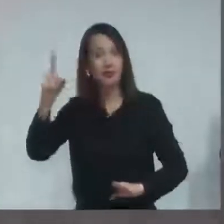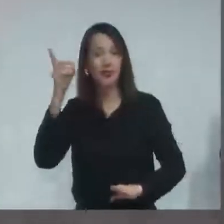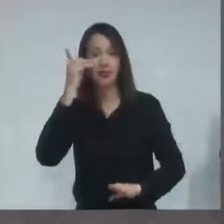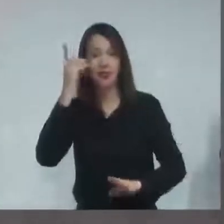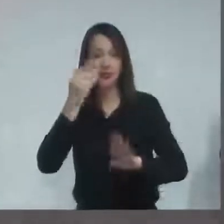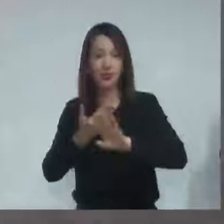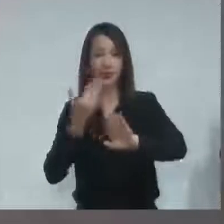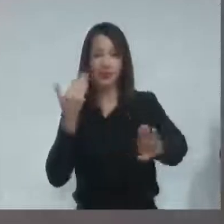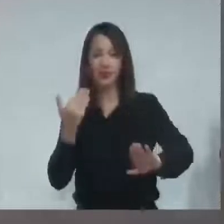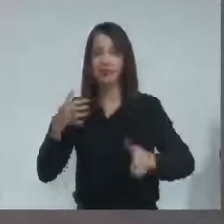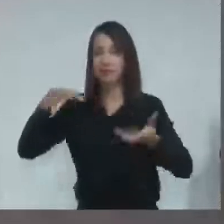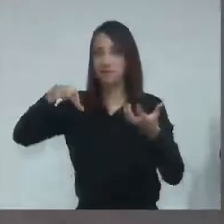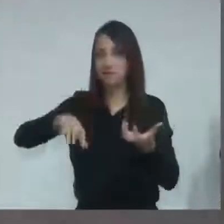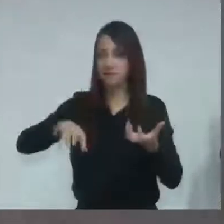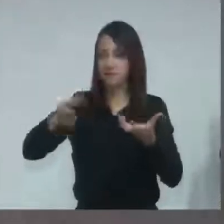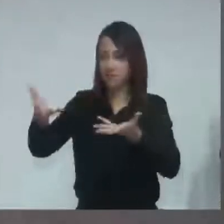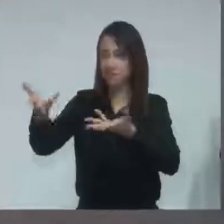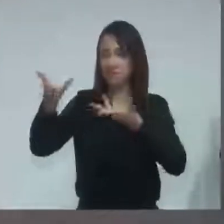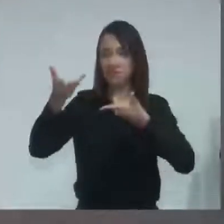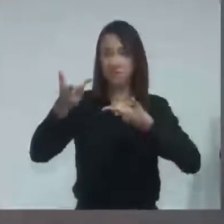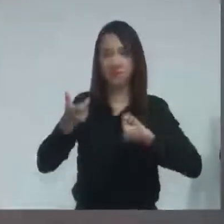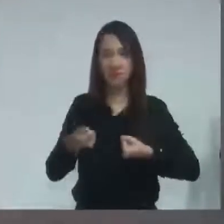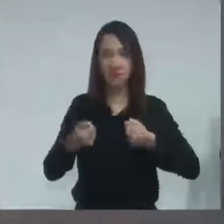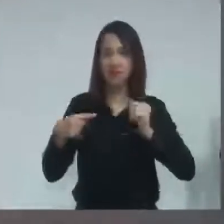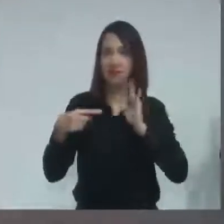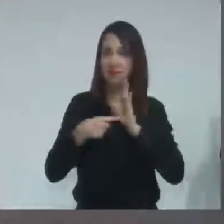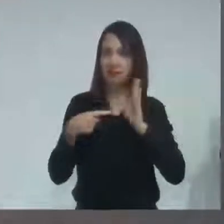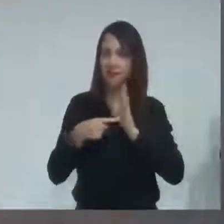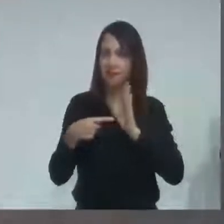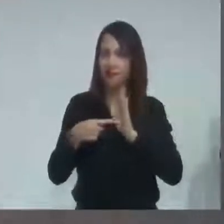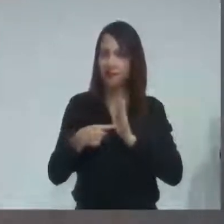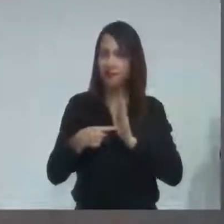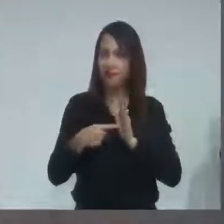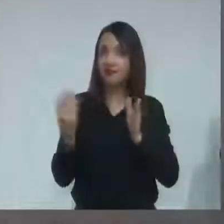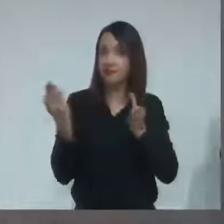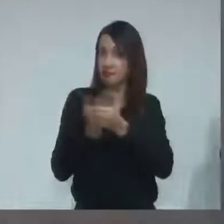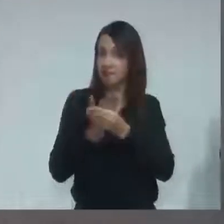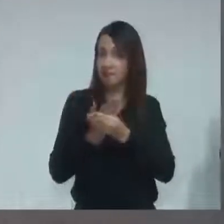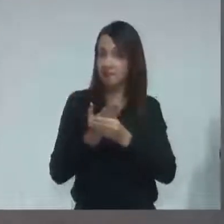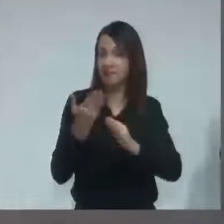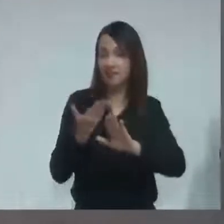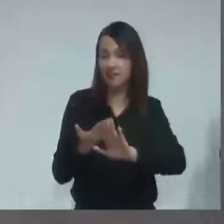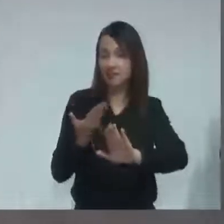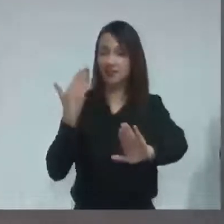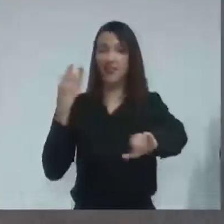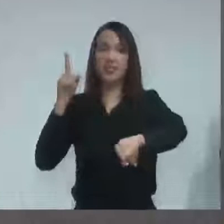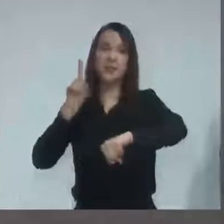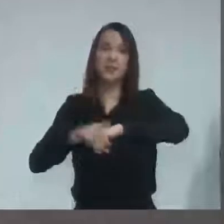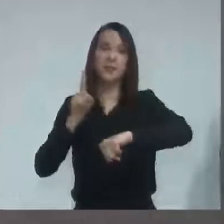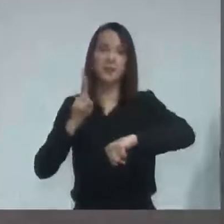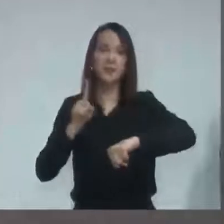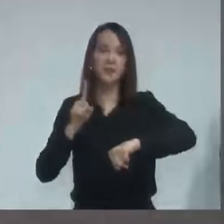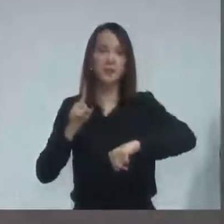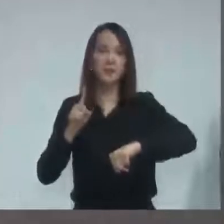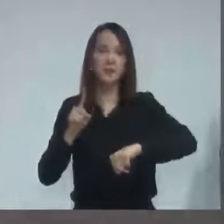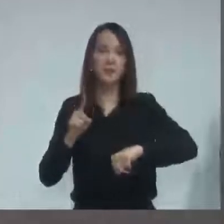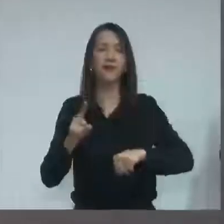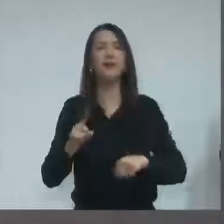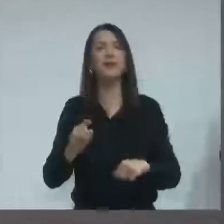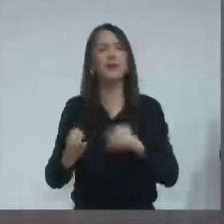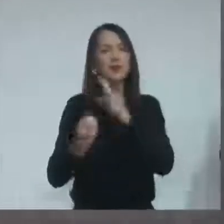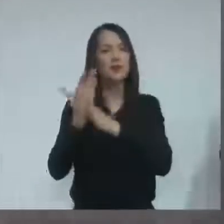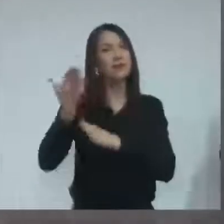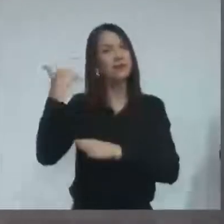Quando o Congresso Nacional acolheu a denúncia, como nós fizemos aqui hoje, houve o afastamento da presidente da República. Aconteceu isso com governadores